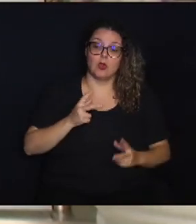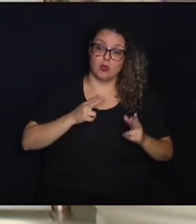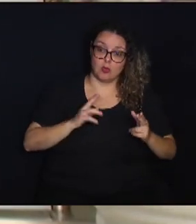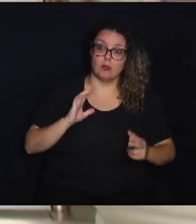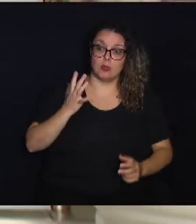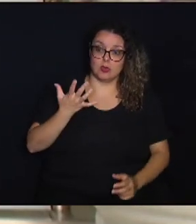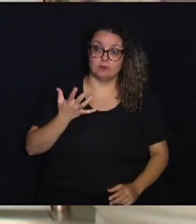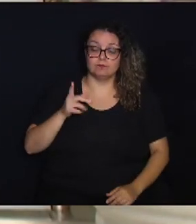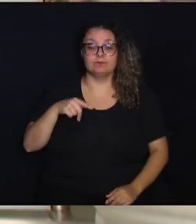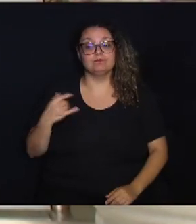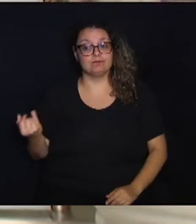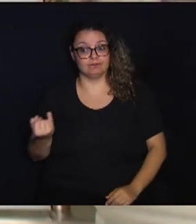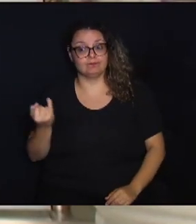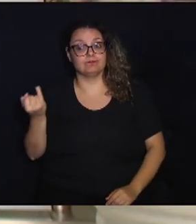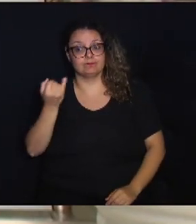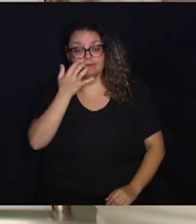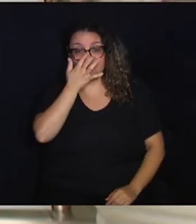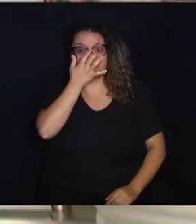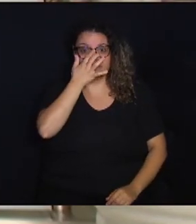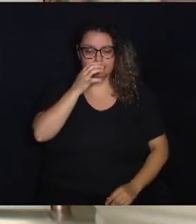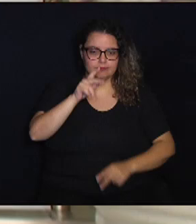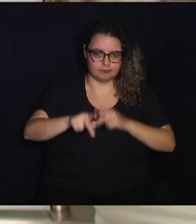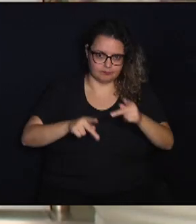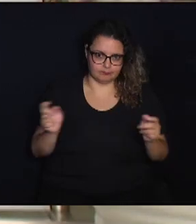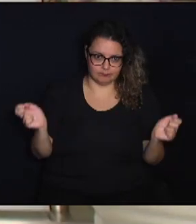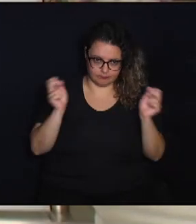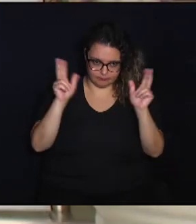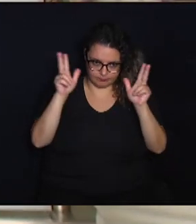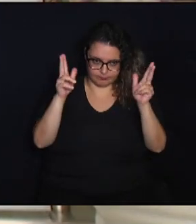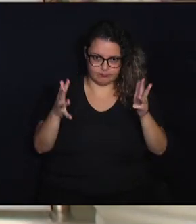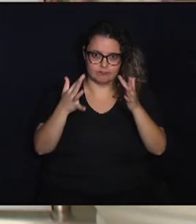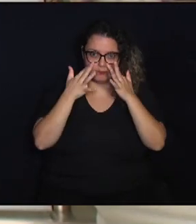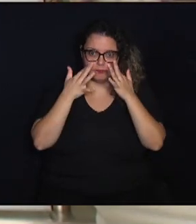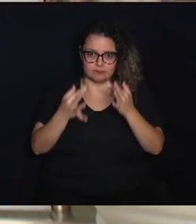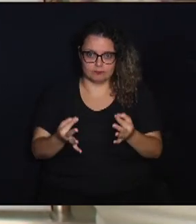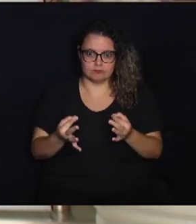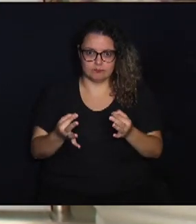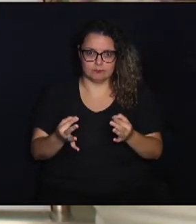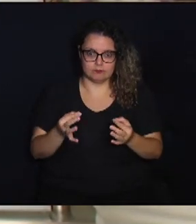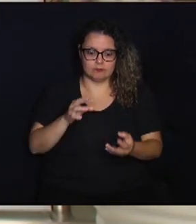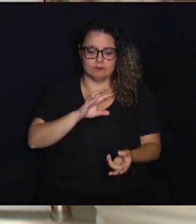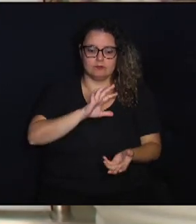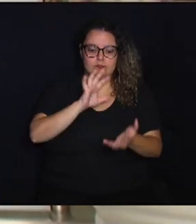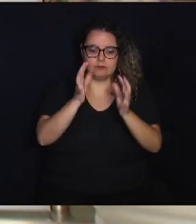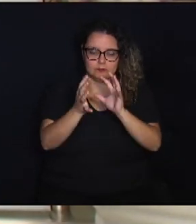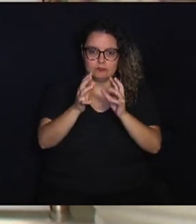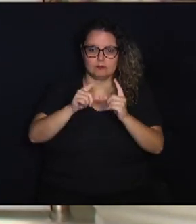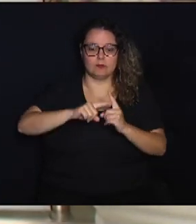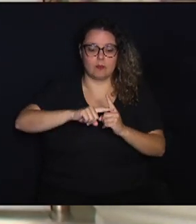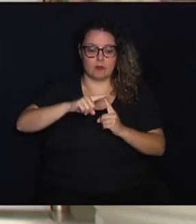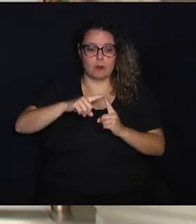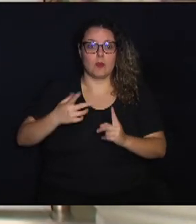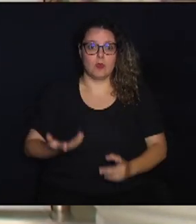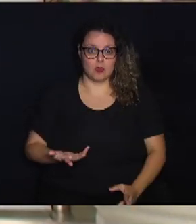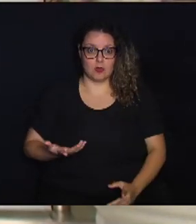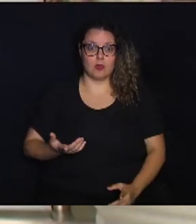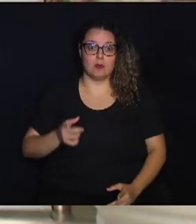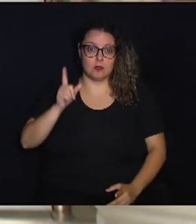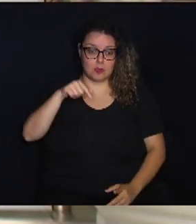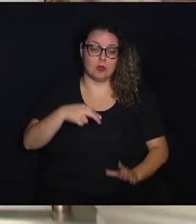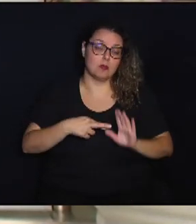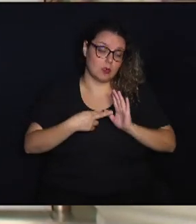situação importante que a população fique sempre atenta à previsão do tempo. A previsão do tempo ela é uma